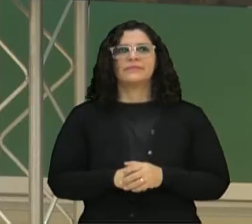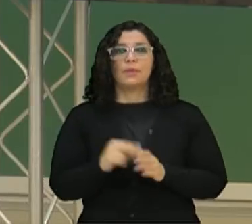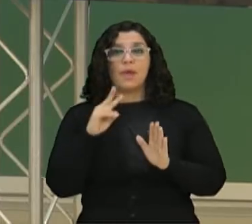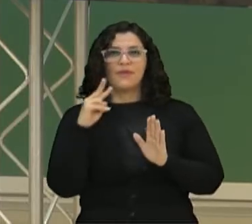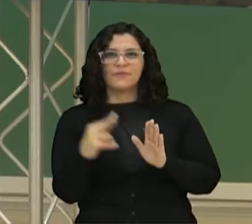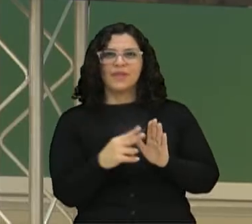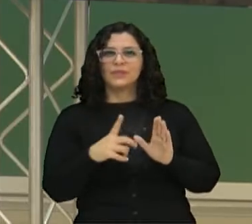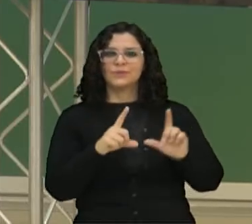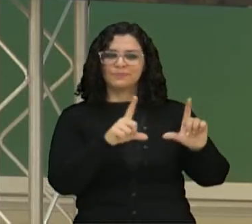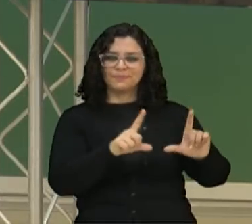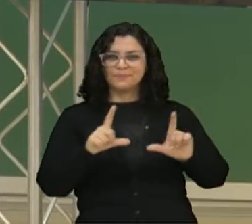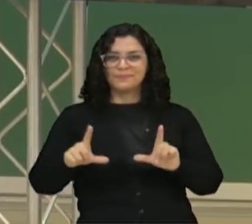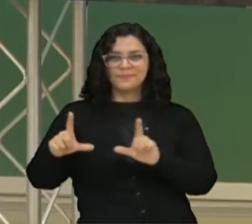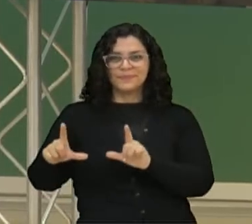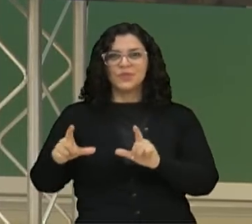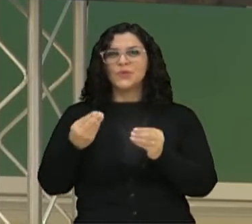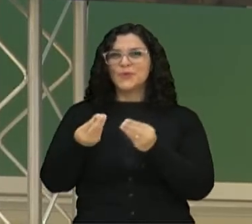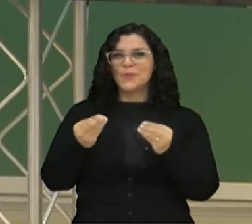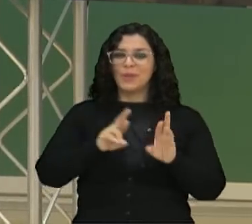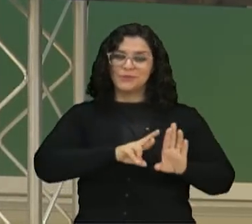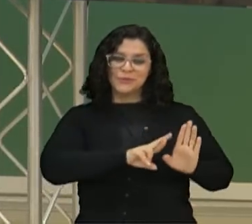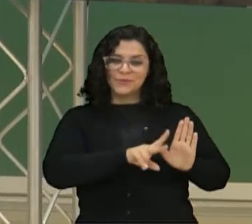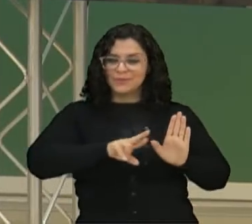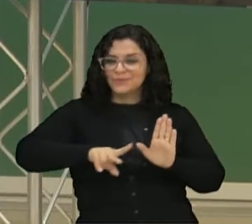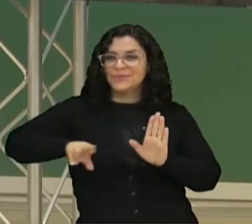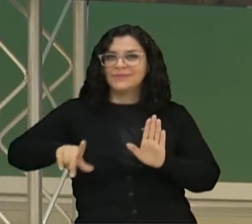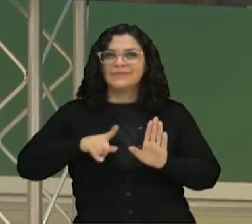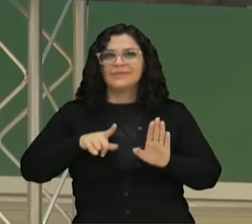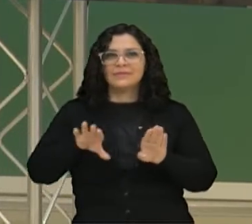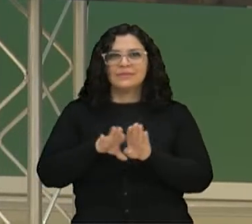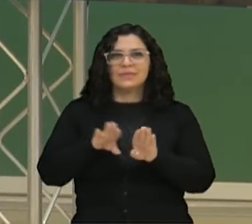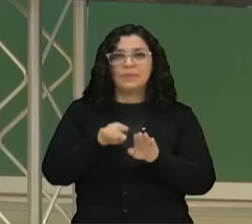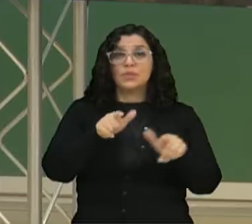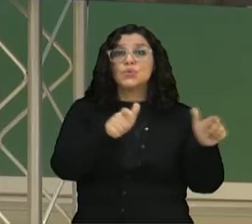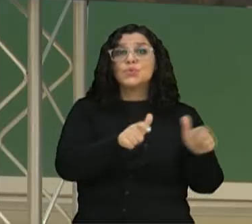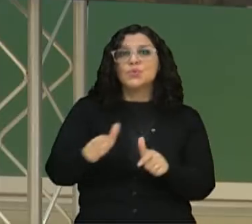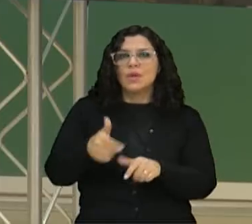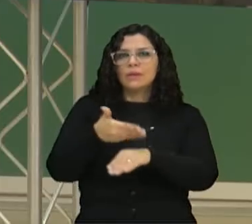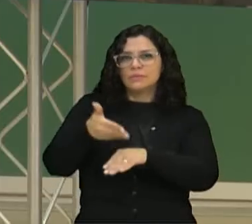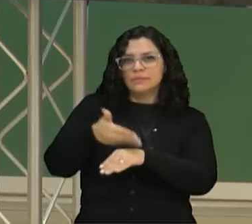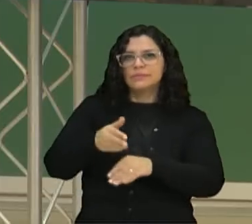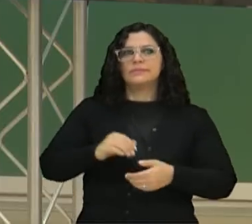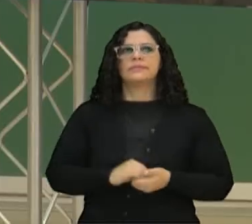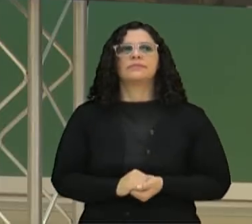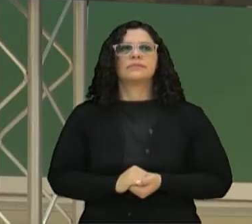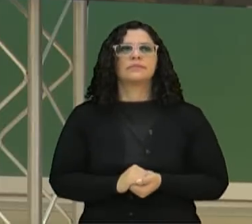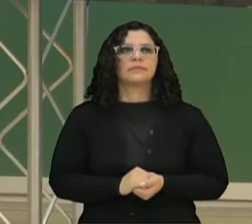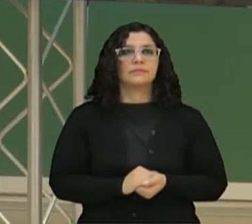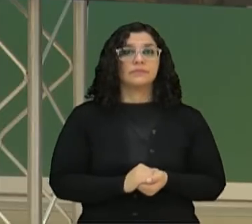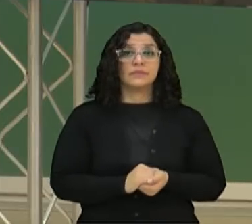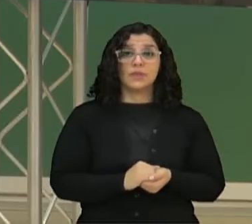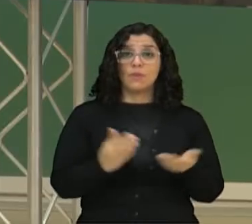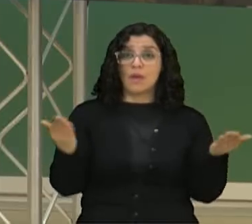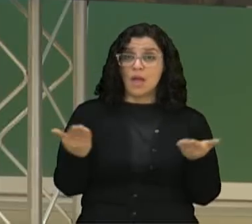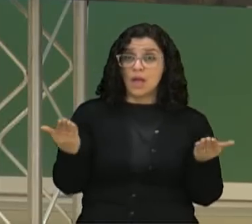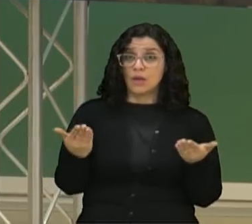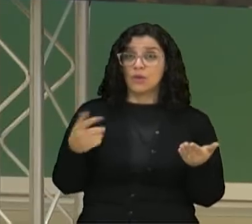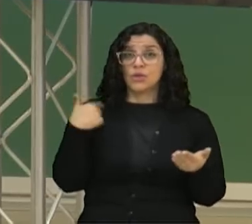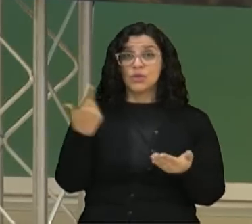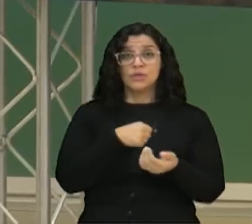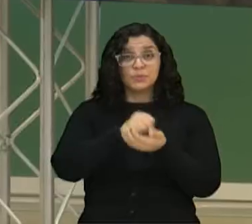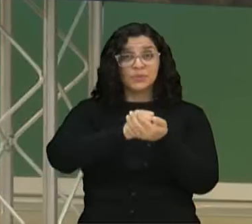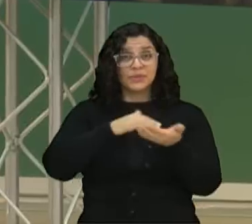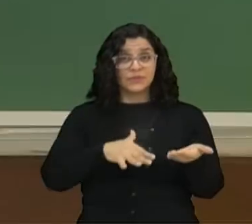gente perceber um pouquinho essas diferenças, né? Dos terrenos, da questão da natureza. Mas agora vamos a